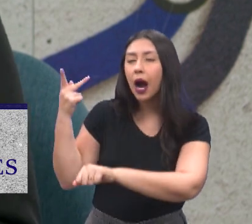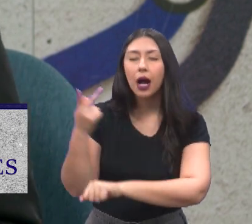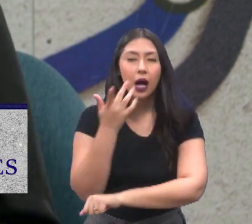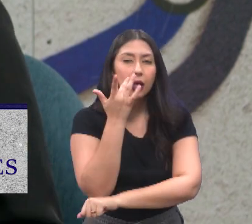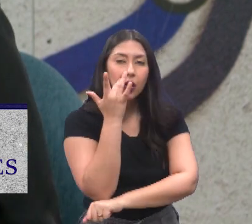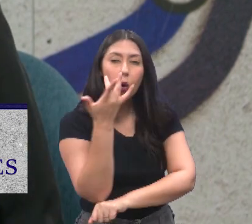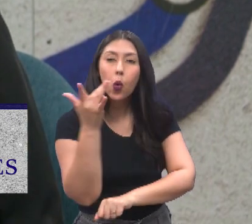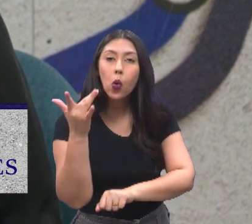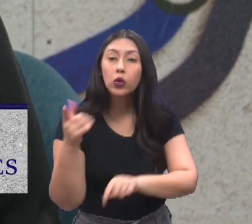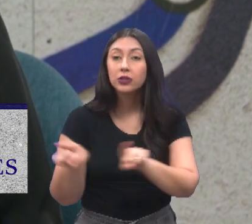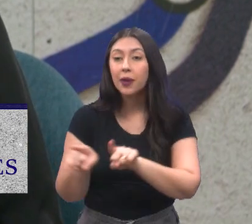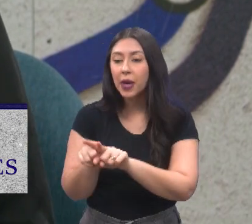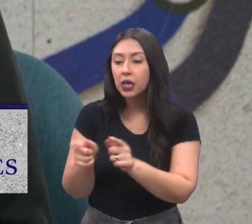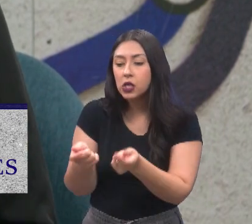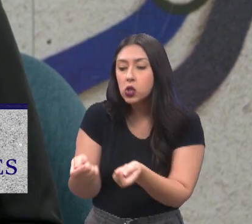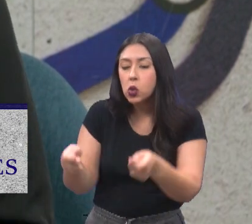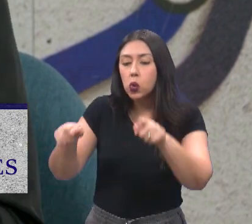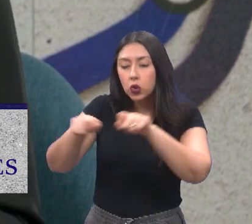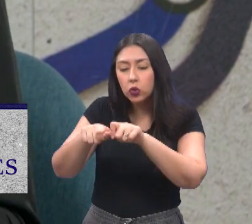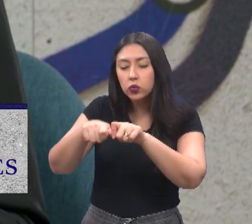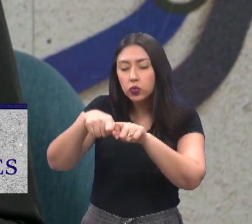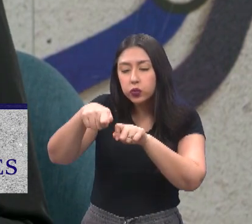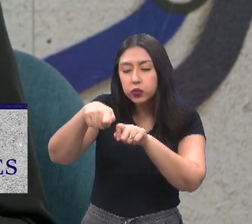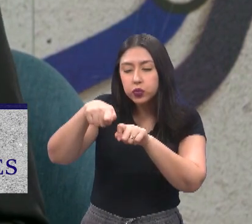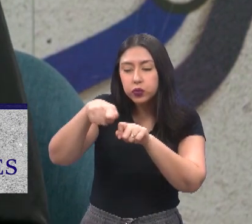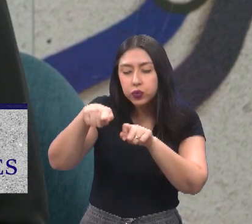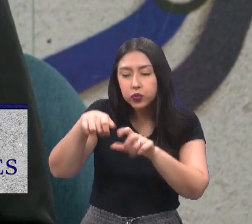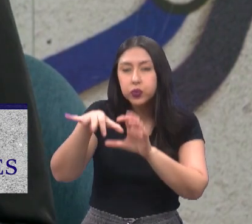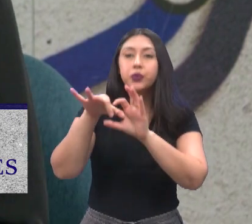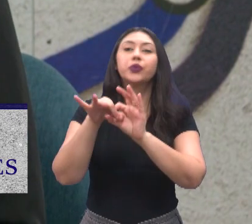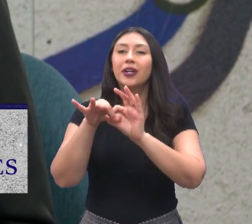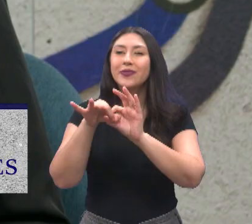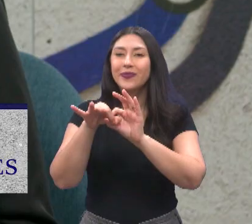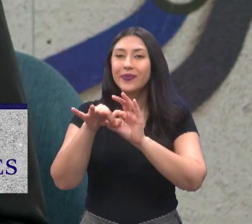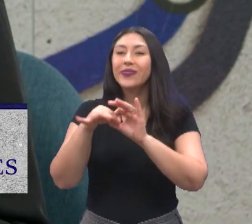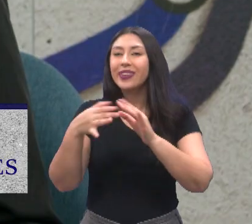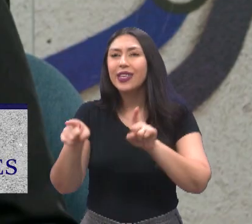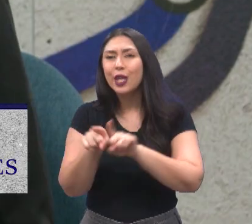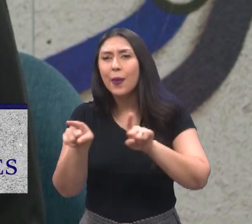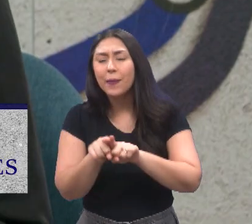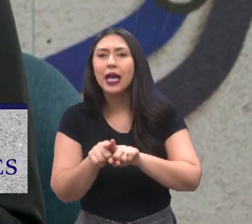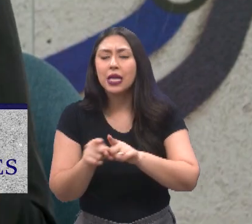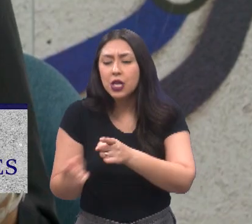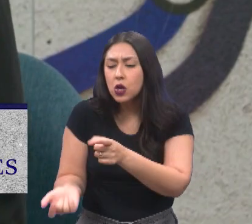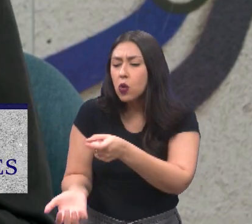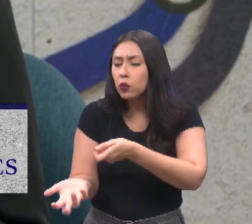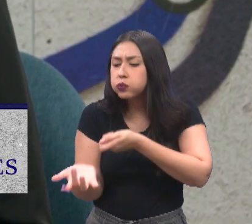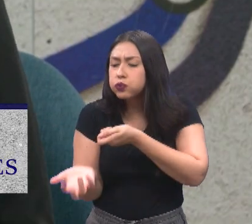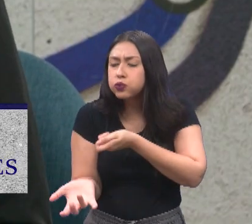a solda também a gente faz, então a gente cria desde o começo mesmo, né? A laminação, a fundição,